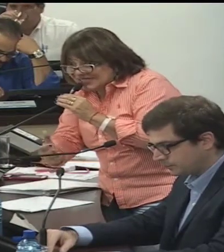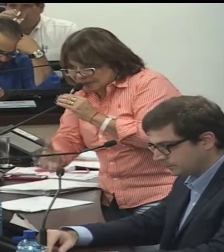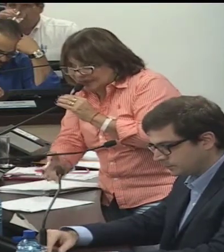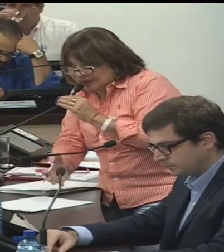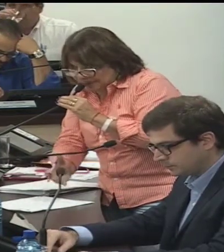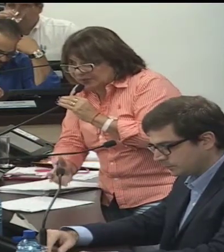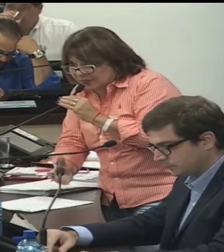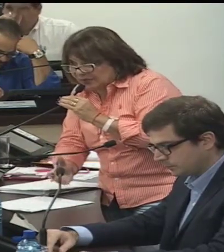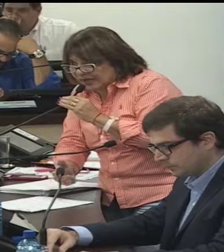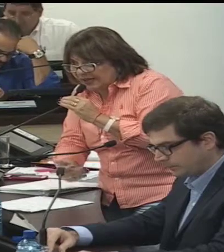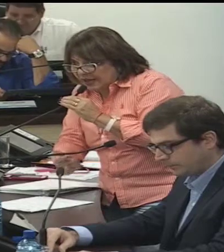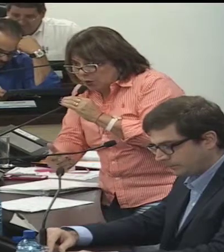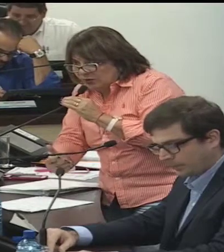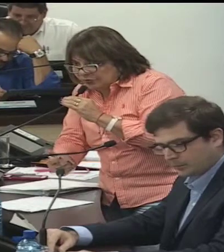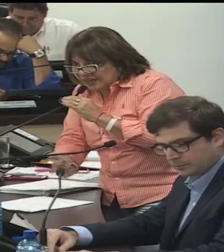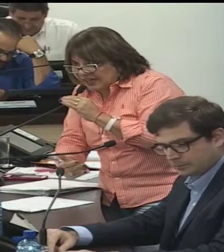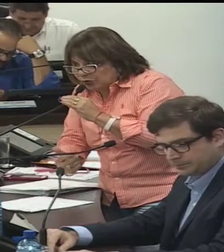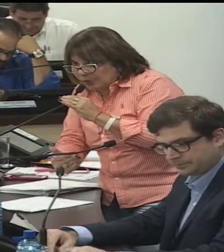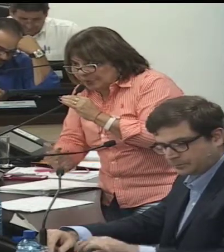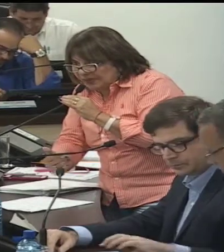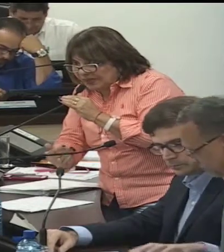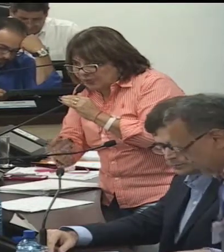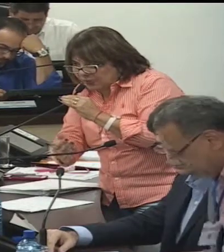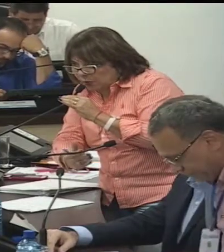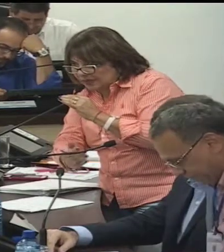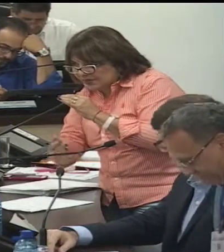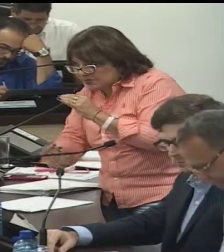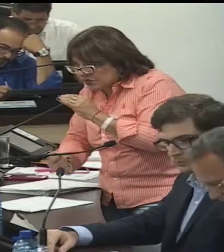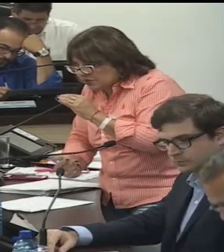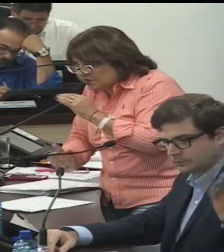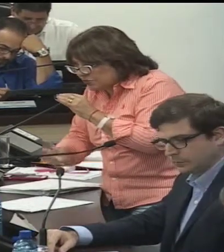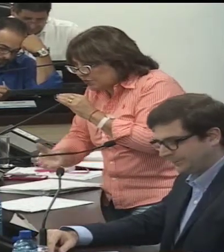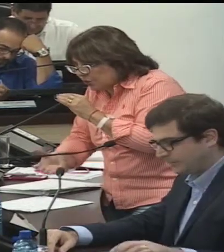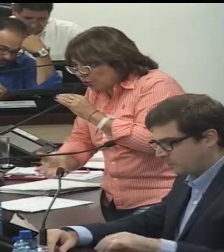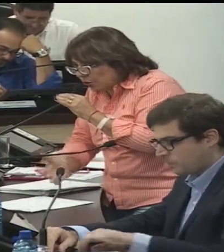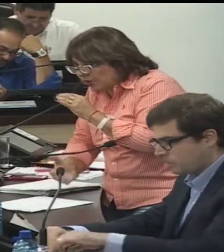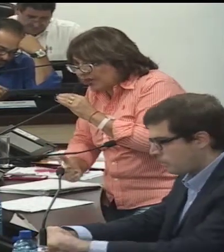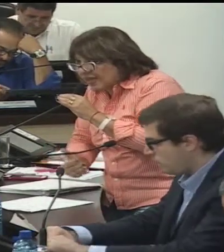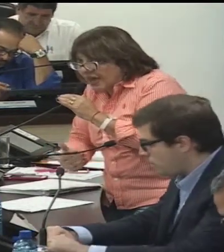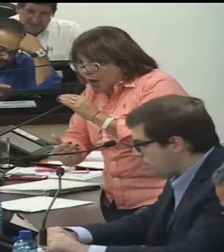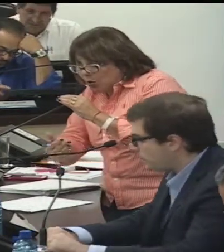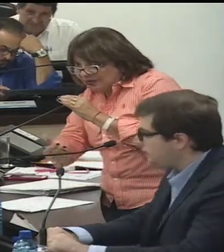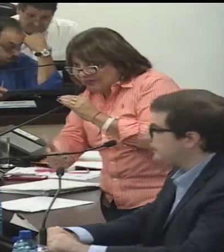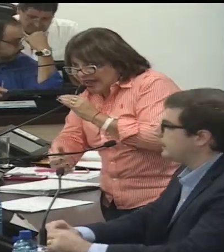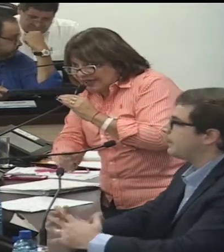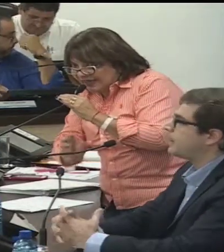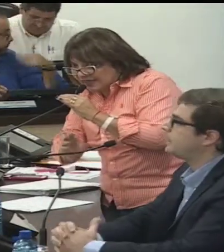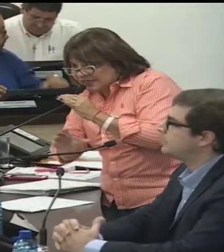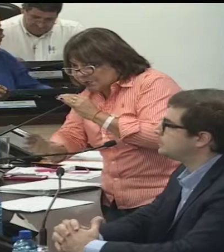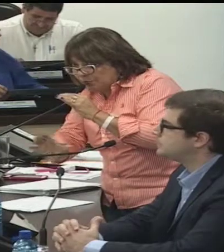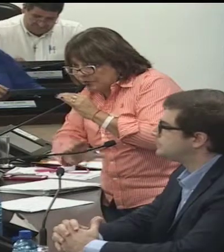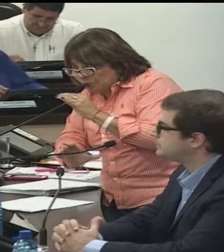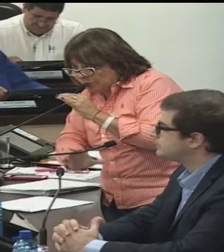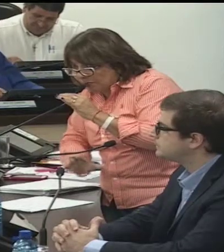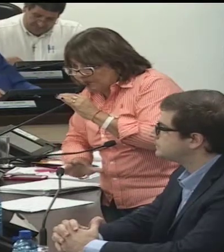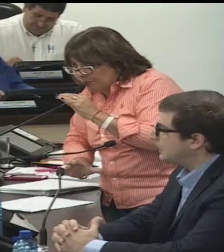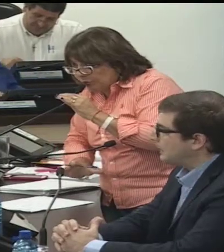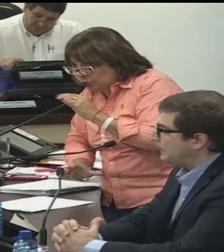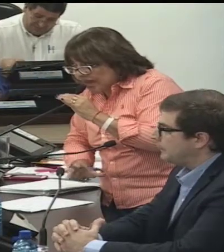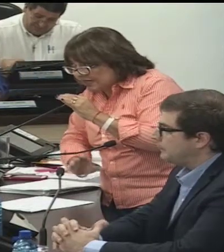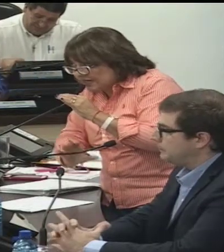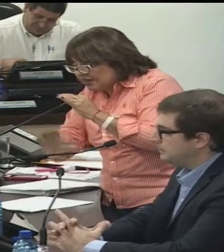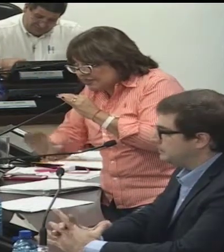gente sempre está pedindo, né? Quanto vereador, dependendo de quantas pessoas nos procurem, aonde está aquele, às vezes são